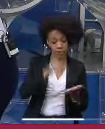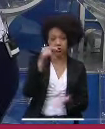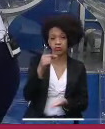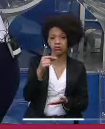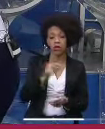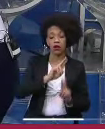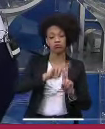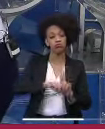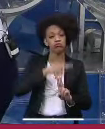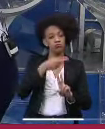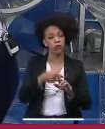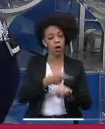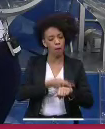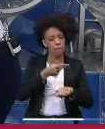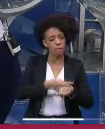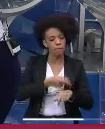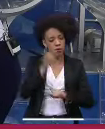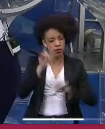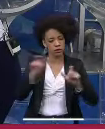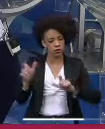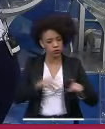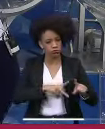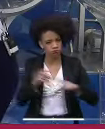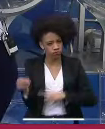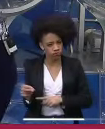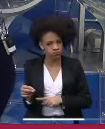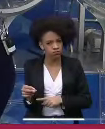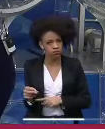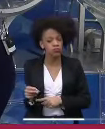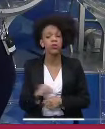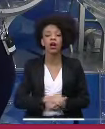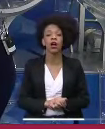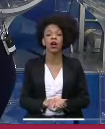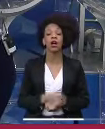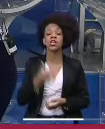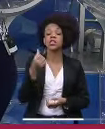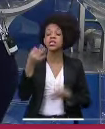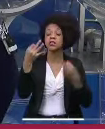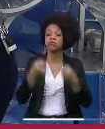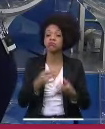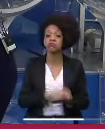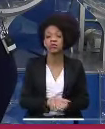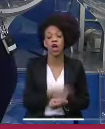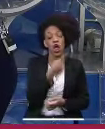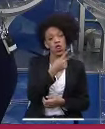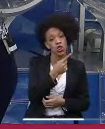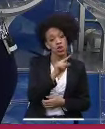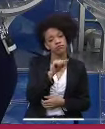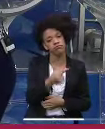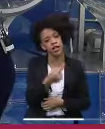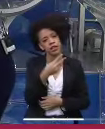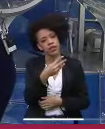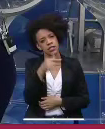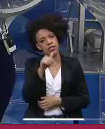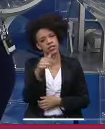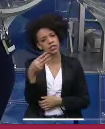dupla cena, o prêmio que será dividido entre os acertadores das seis dezenas de